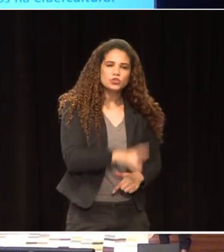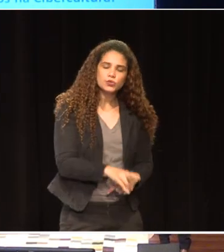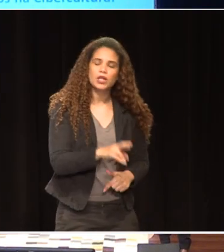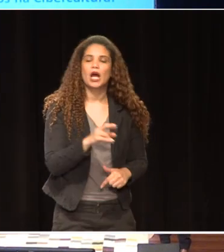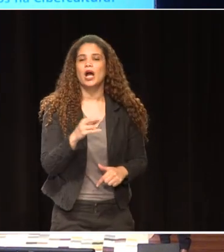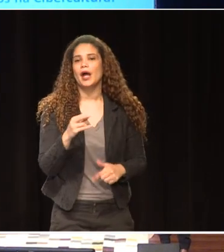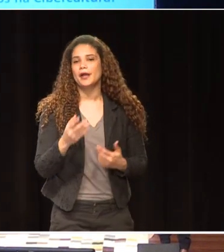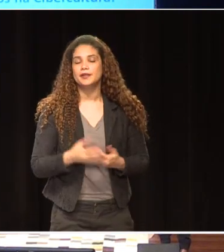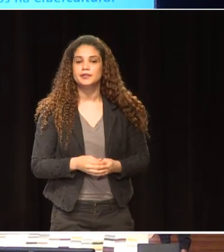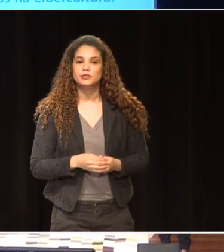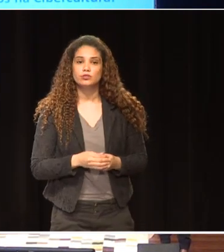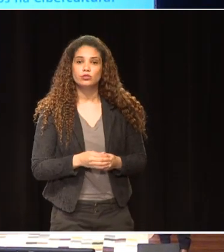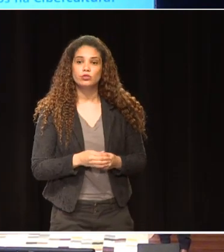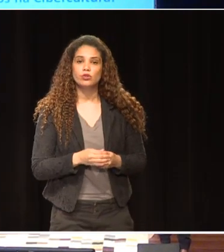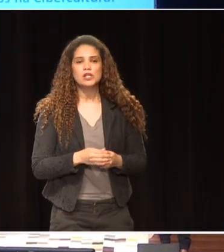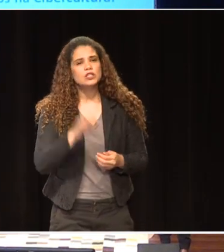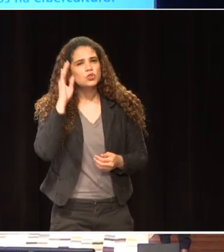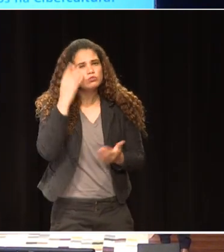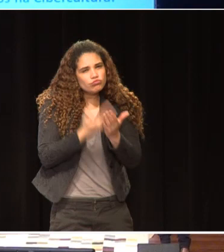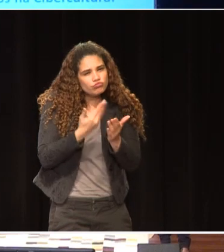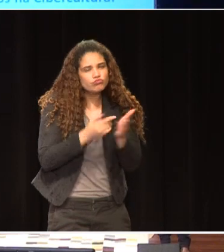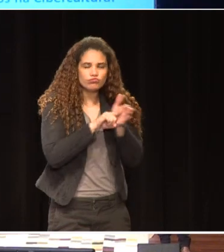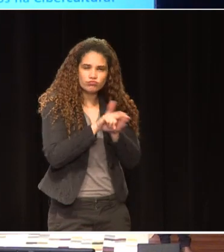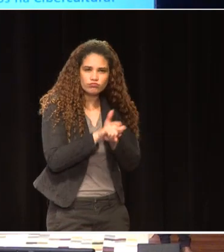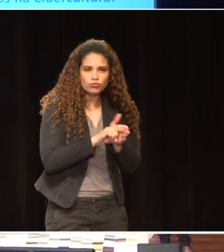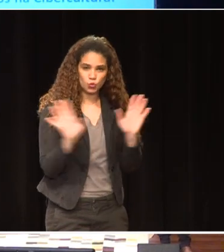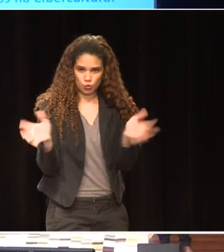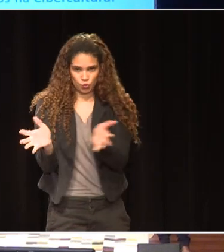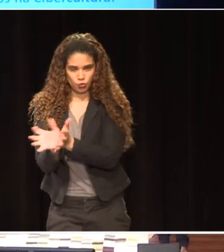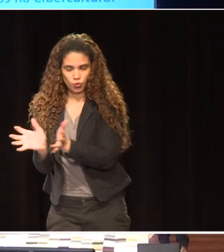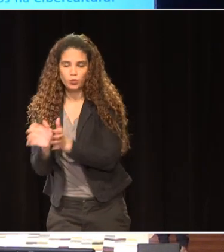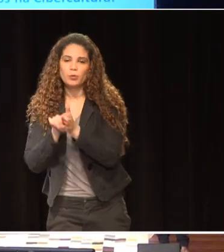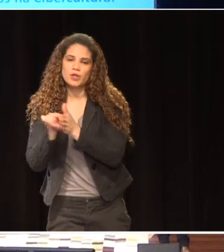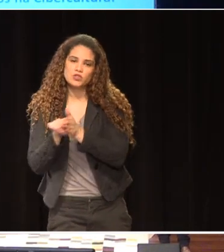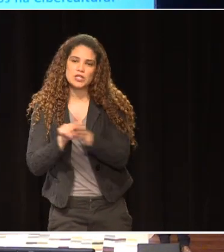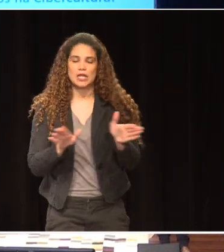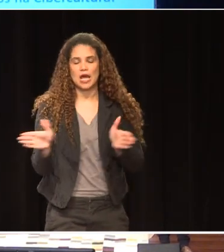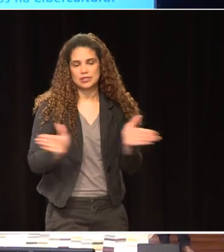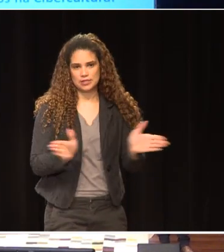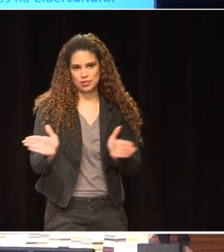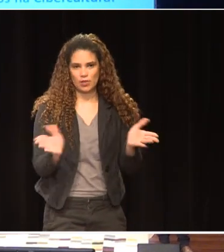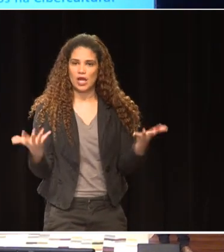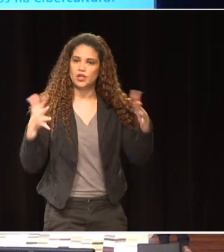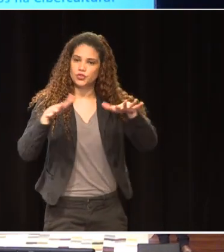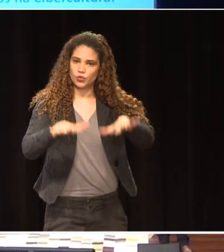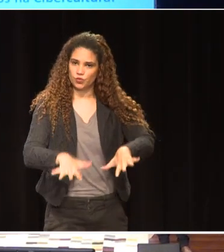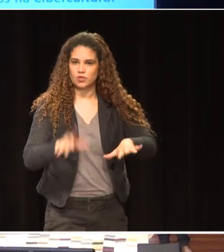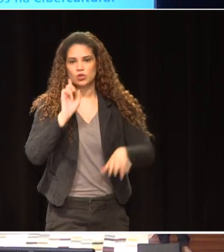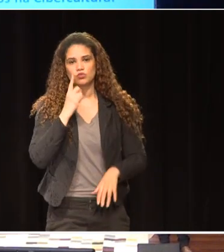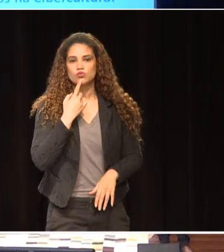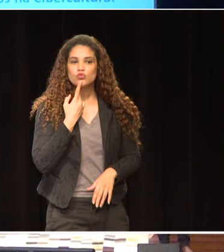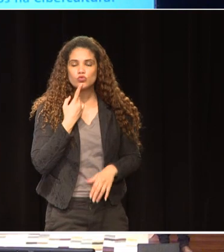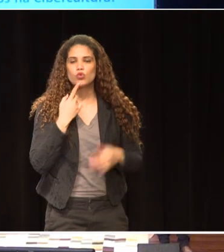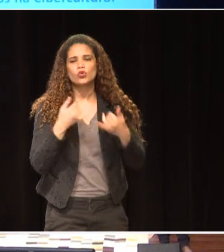um investimento teórico num grupo de pesquisa, que é Acessibilidade e Inclusão na Educação de Surdos, né? Na linha